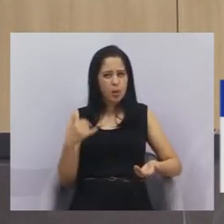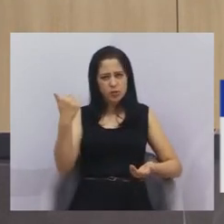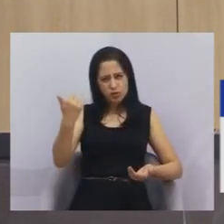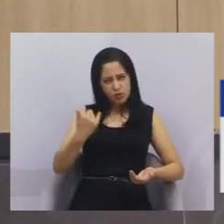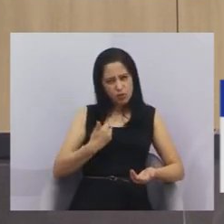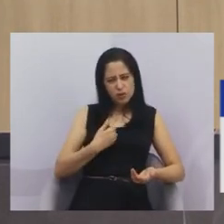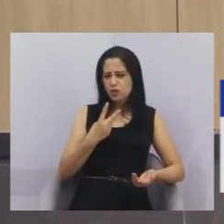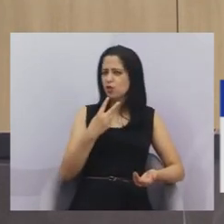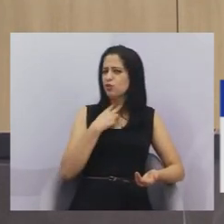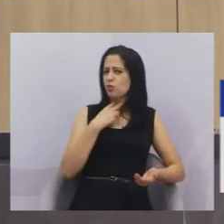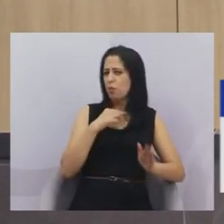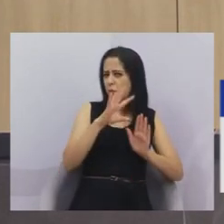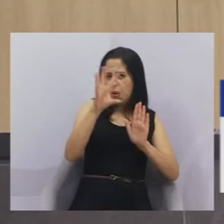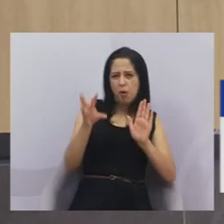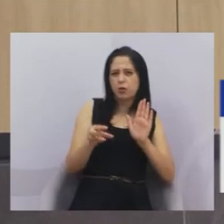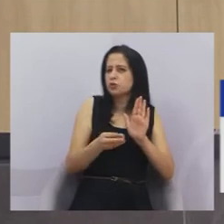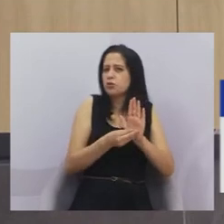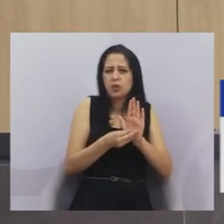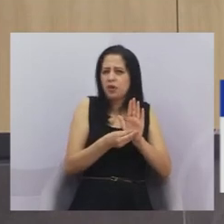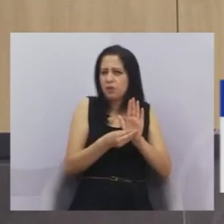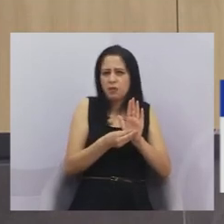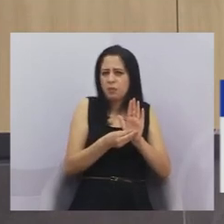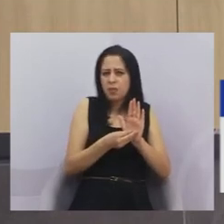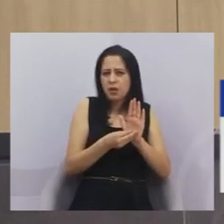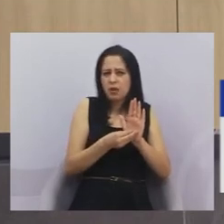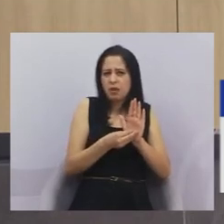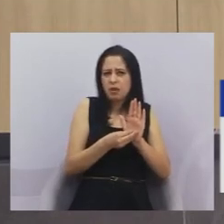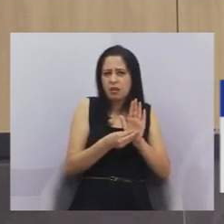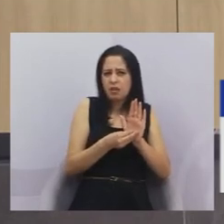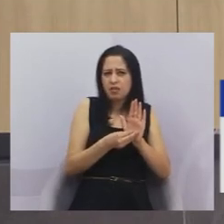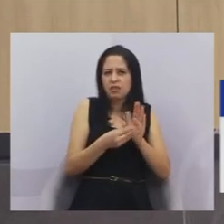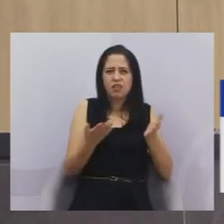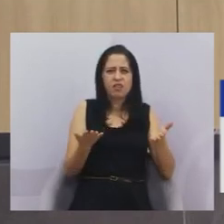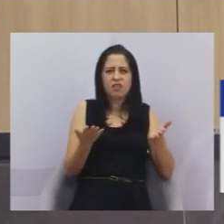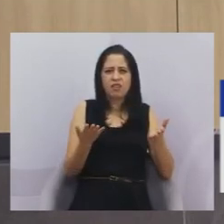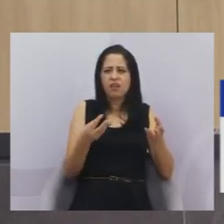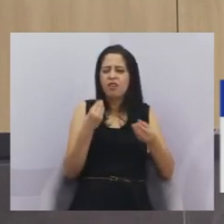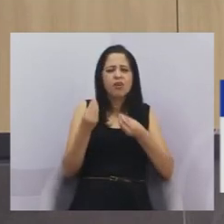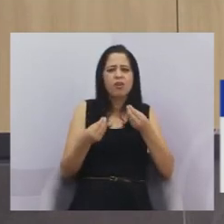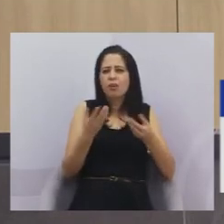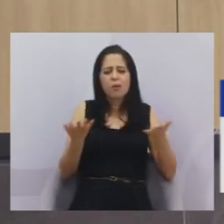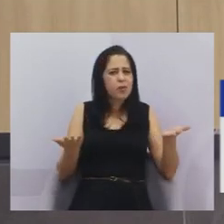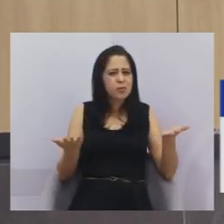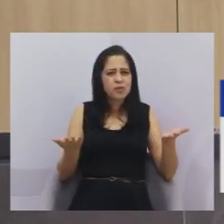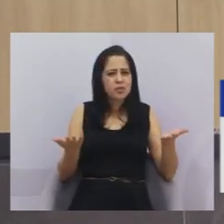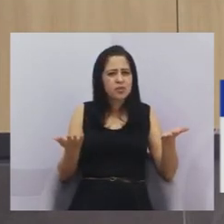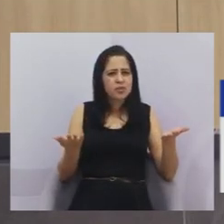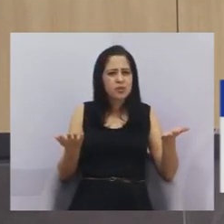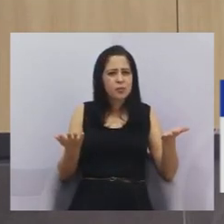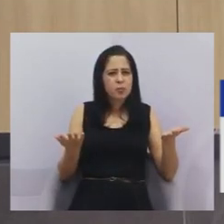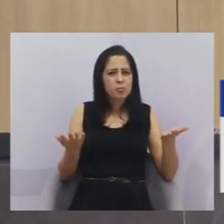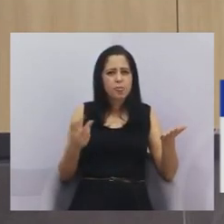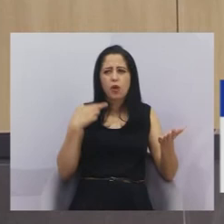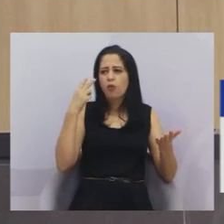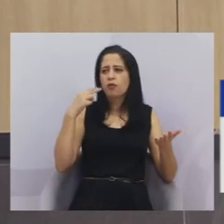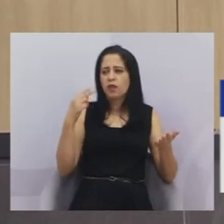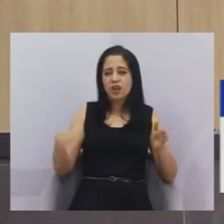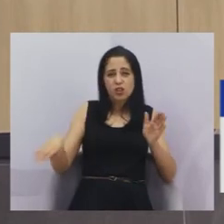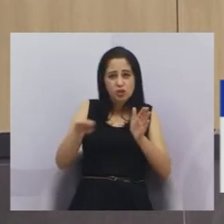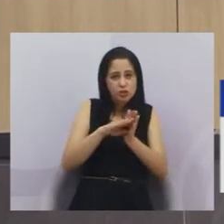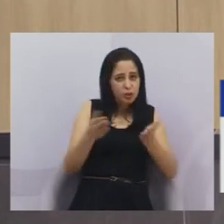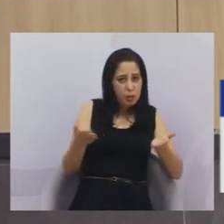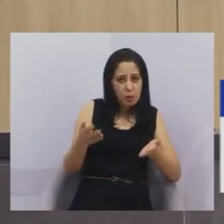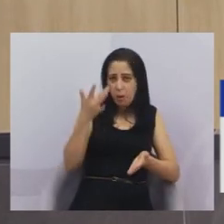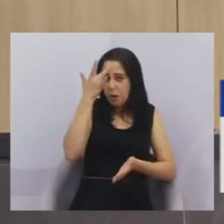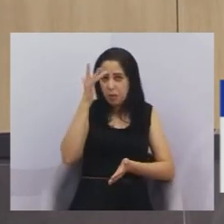emenda numa sessão de vereador. Não existe isso de colocar emenda. Acho que o vereador chegou agora e não sabe que